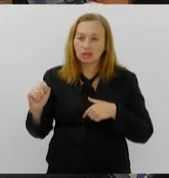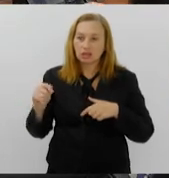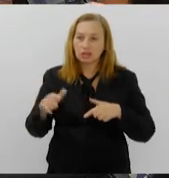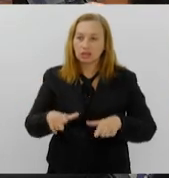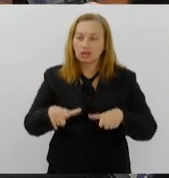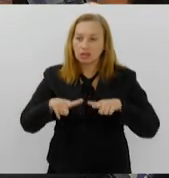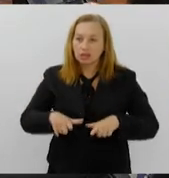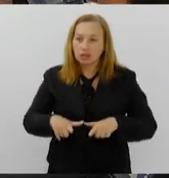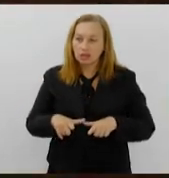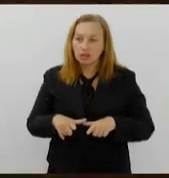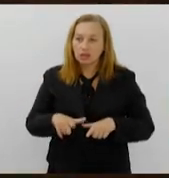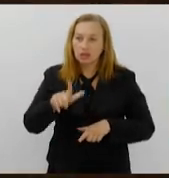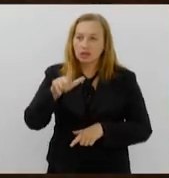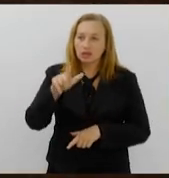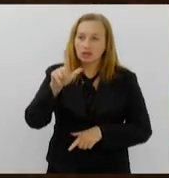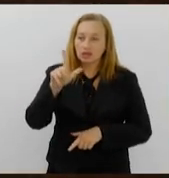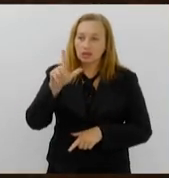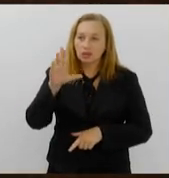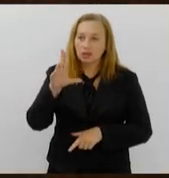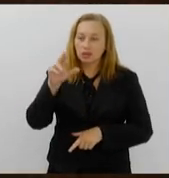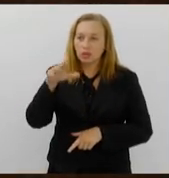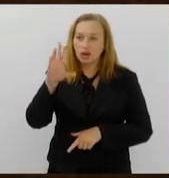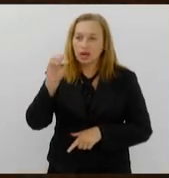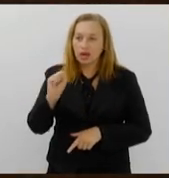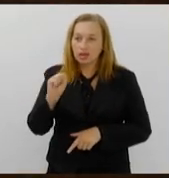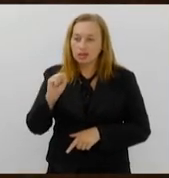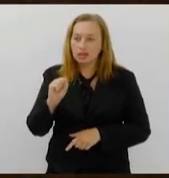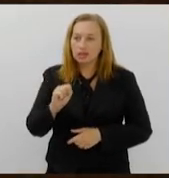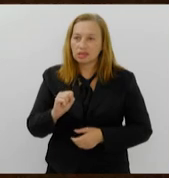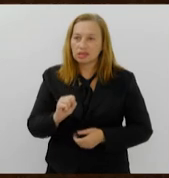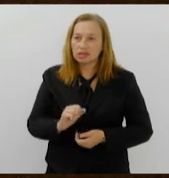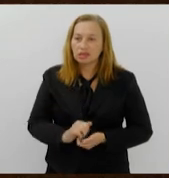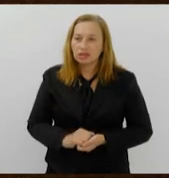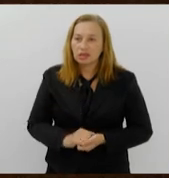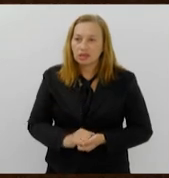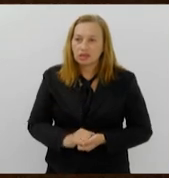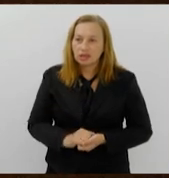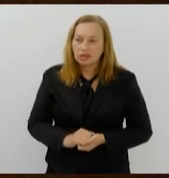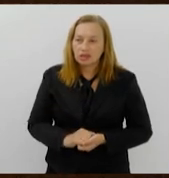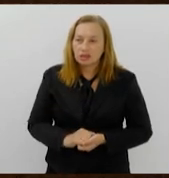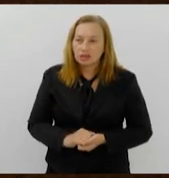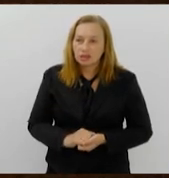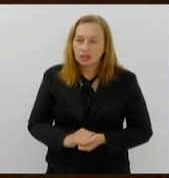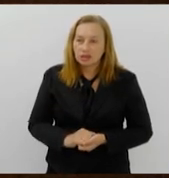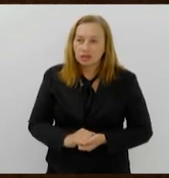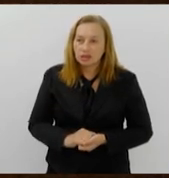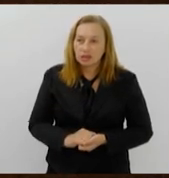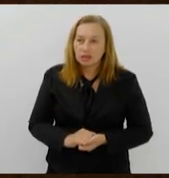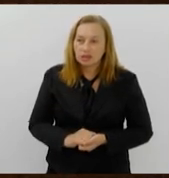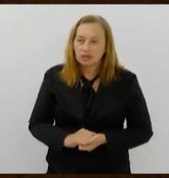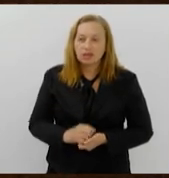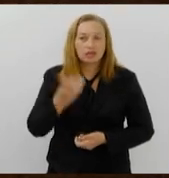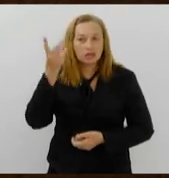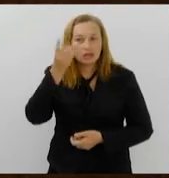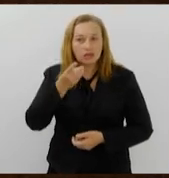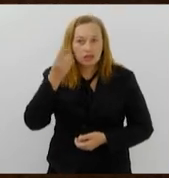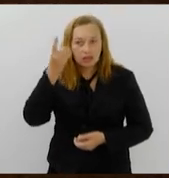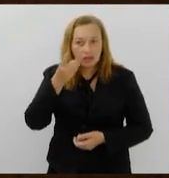diploma para Lucas Ian Cabral Azeredo Chianca Lucas Chumbo, de autoria do